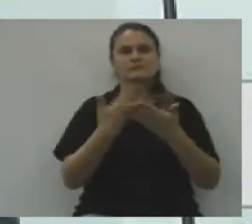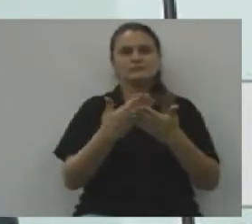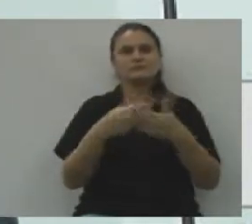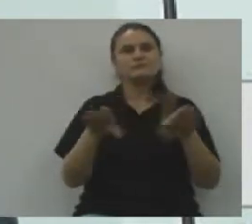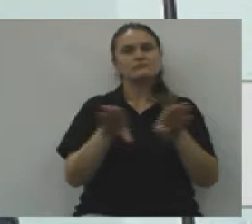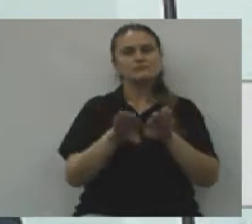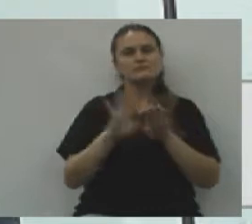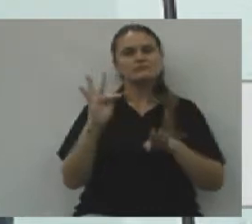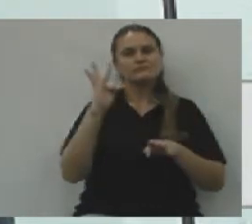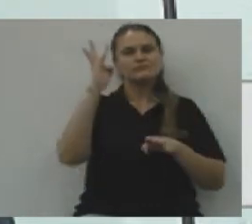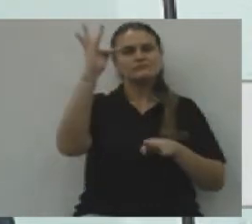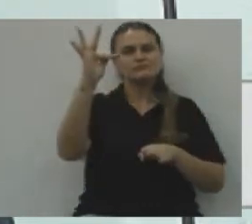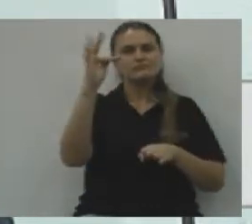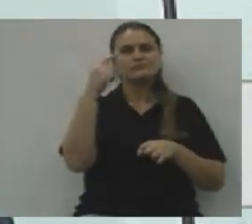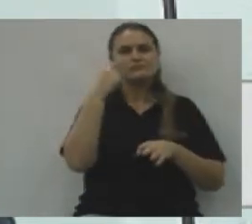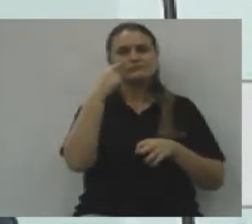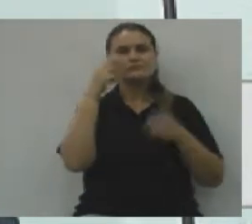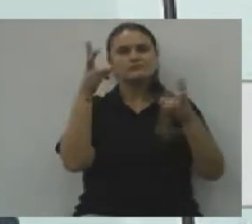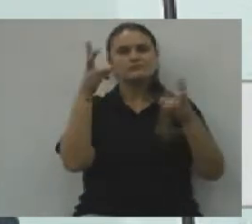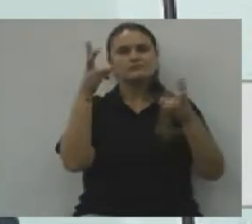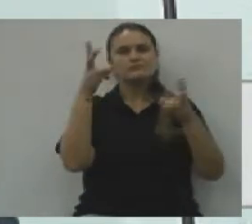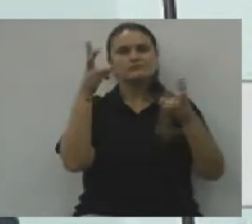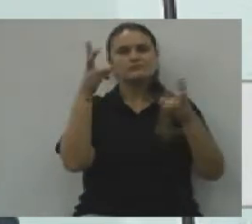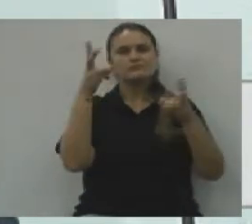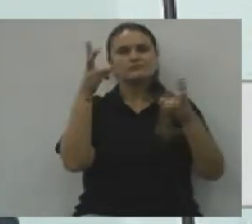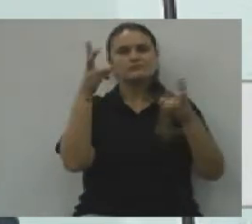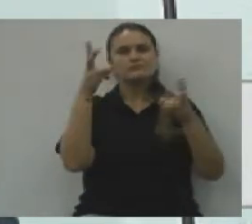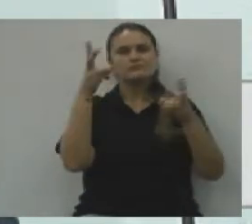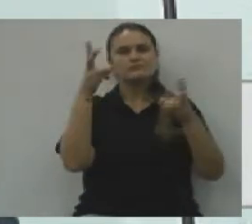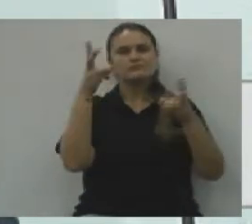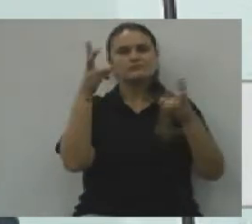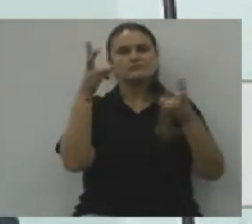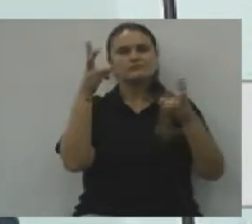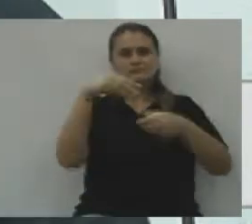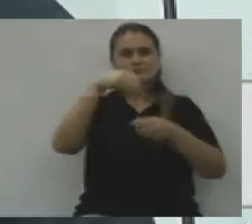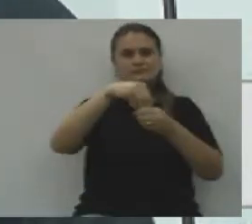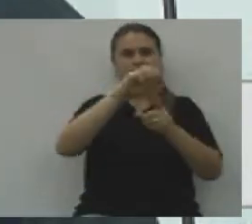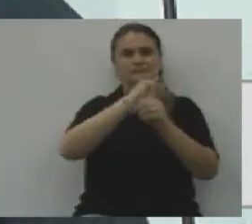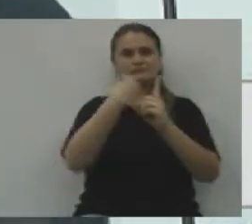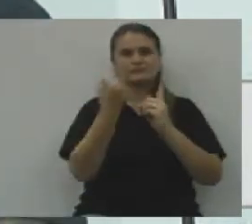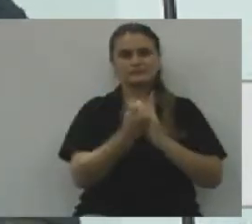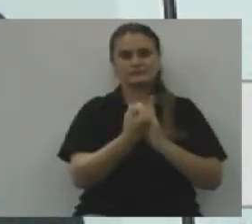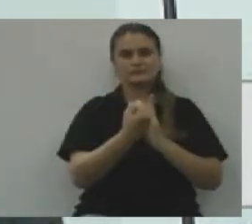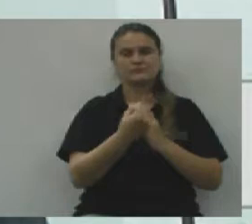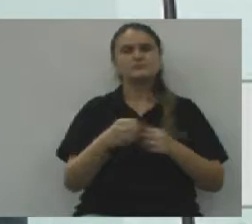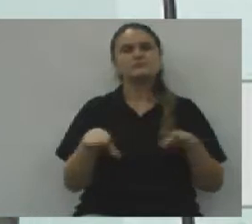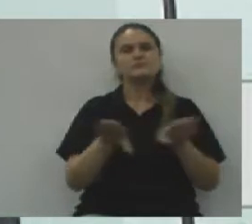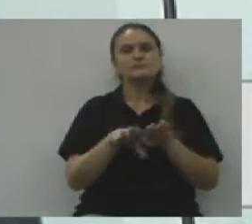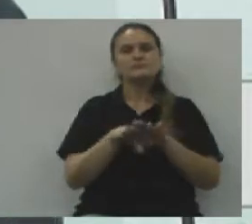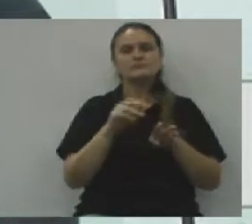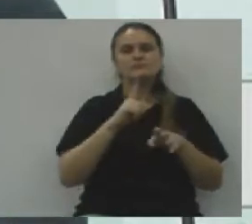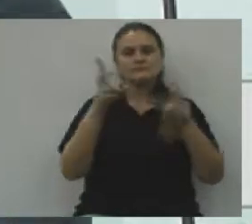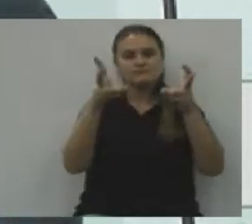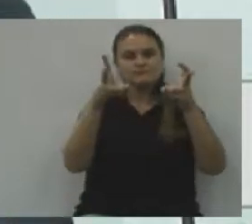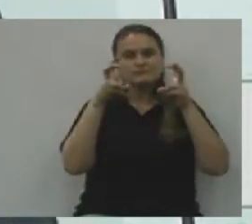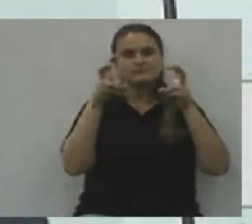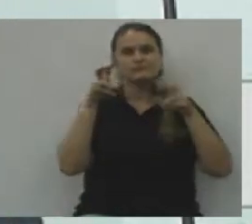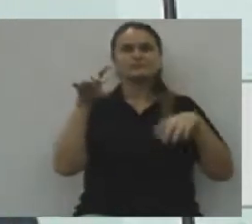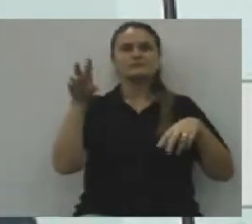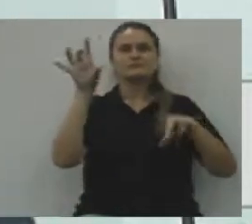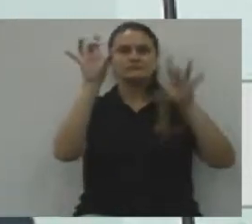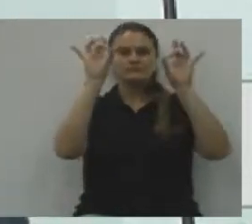tarde na questão da violência e da criminalidade. Então, obviamente, um olhar especial para o tema